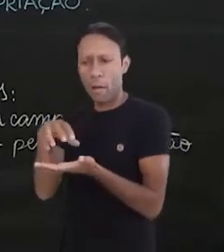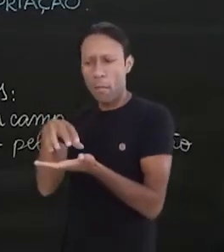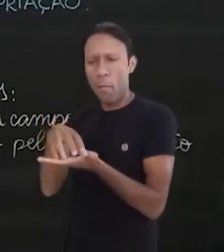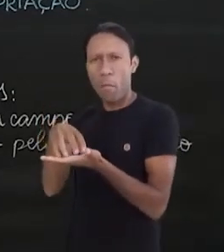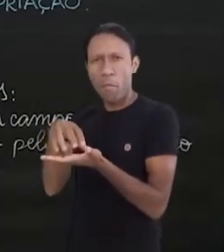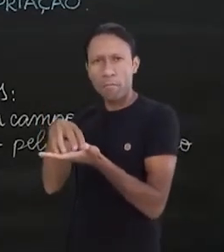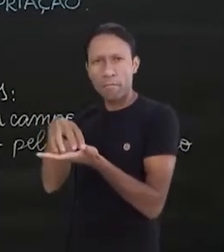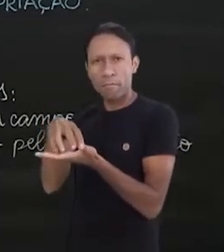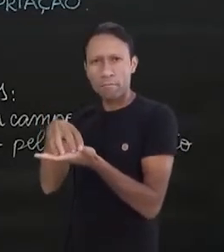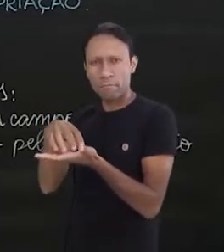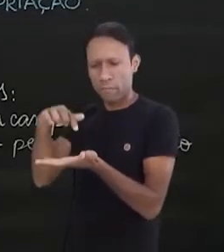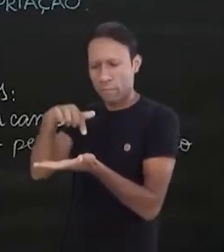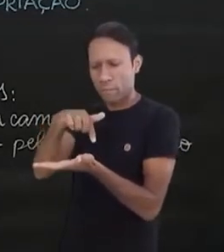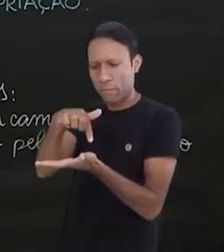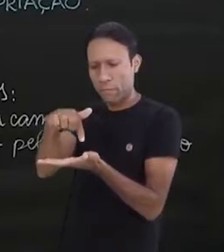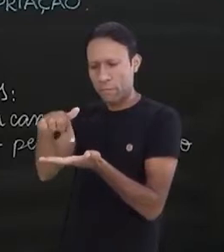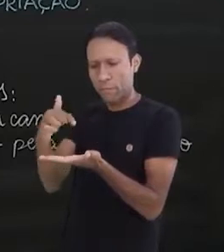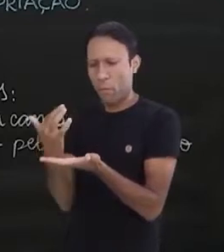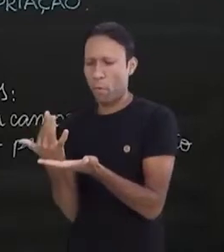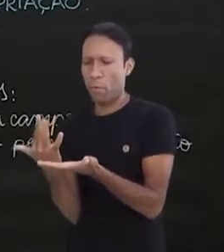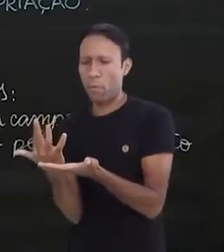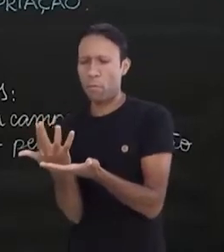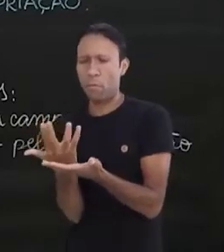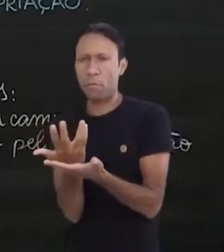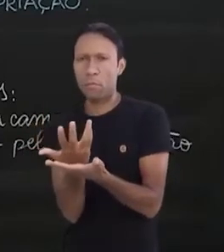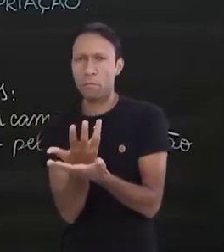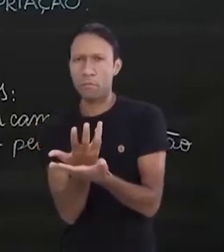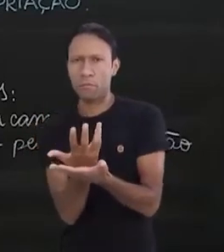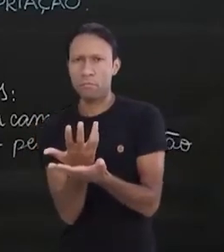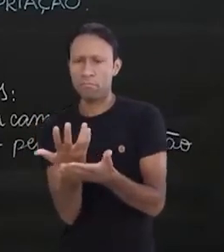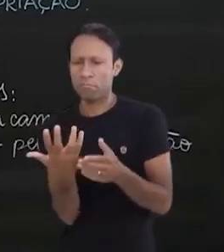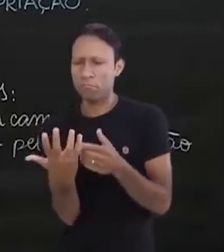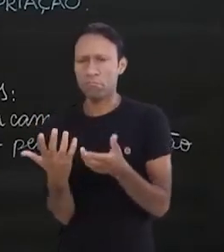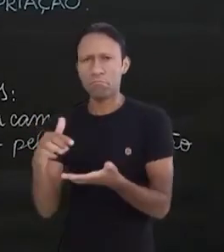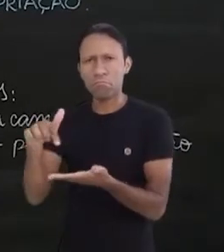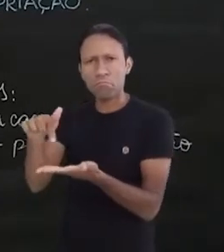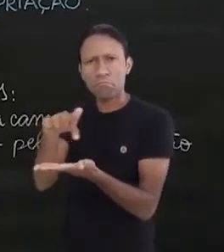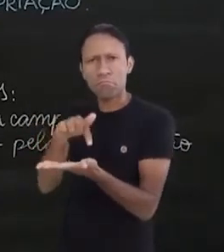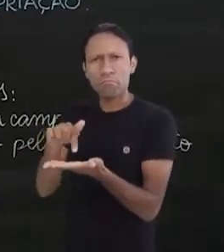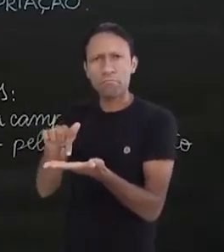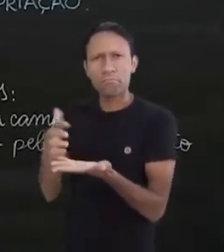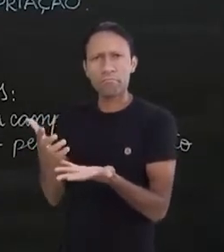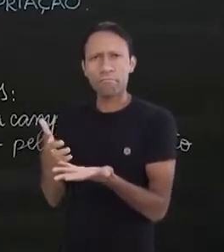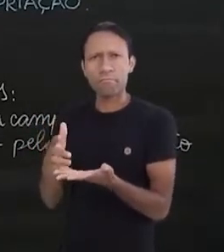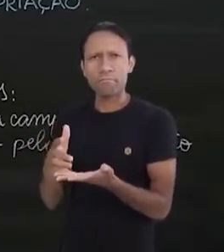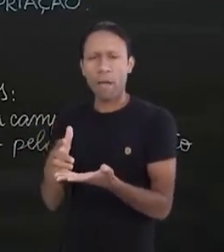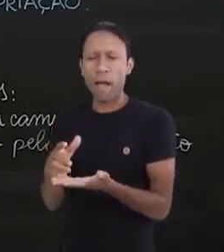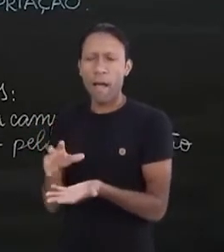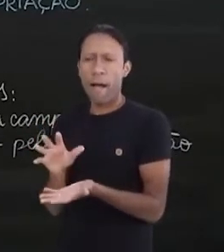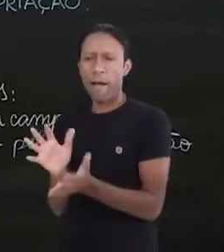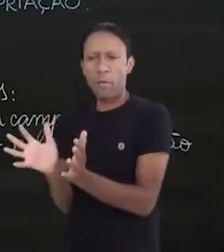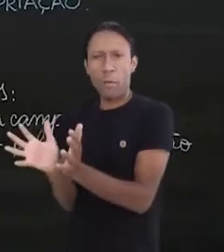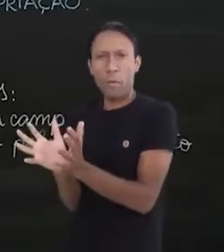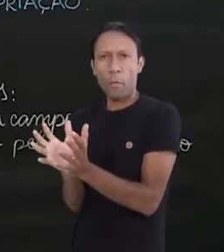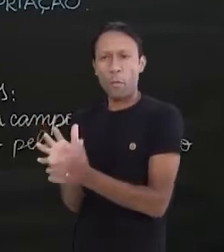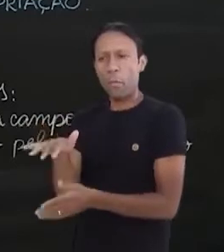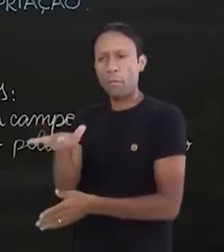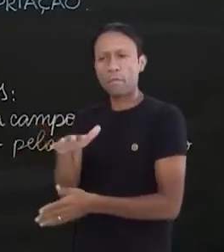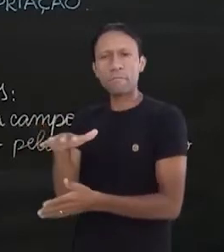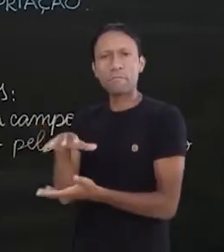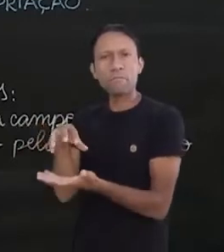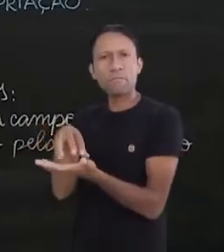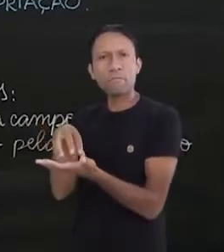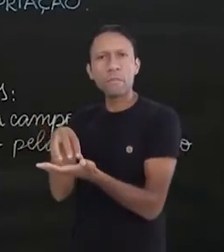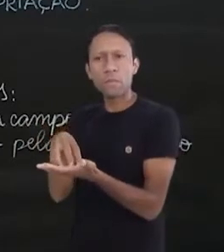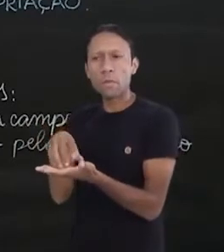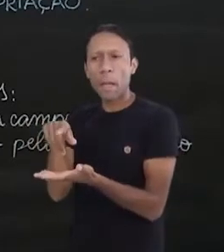acaba delimitando e colocando um motivo ali. Ah, esse grupo de pessoas aqui